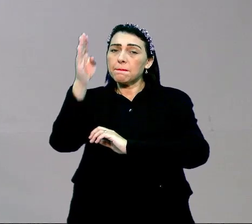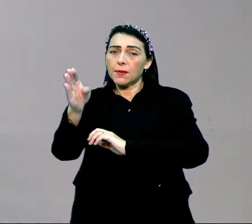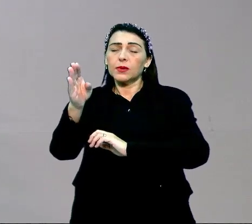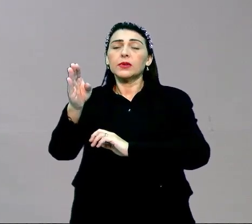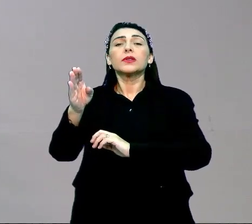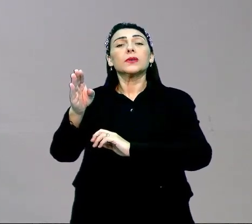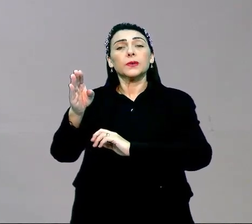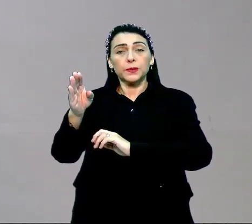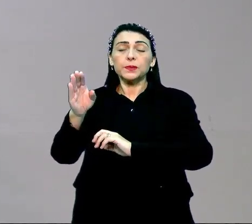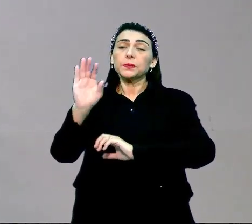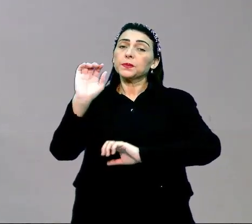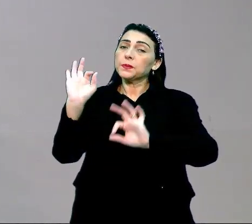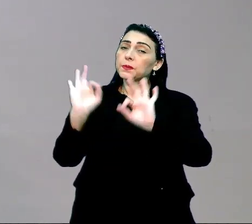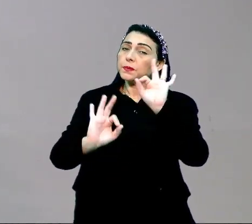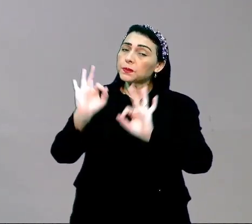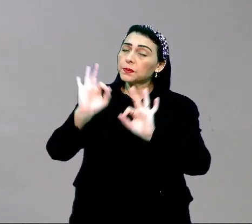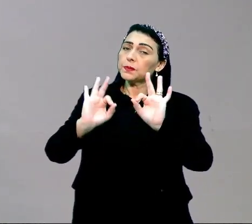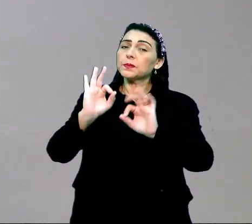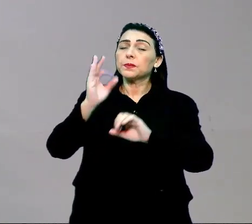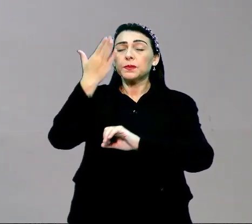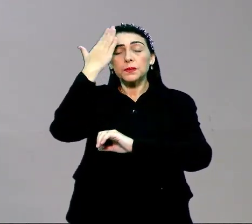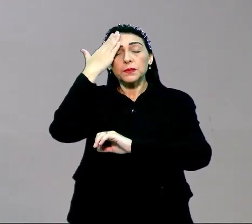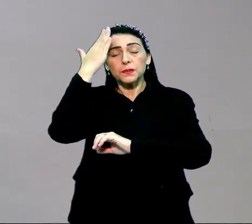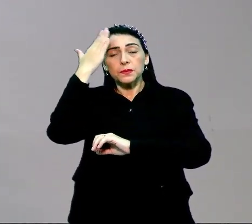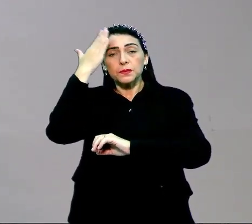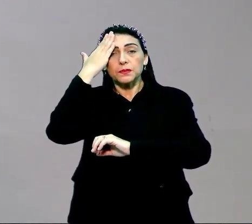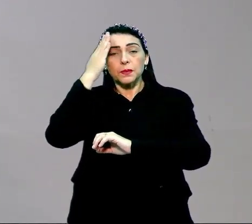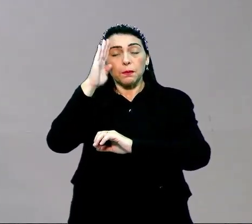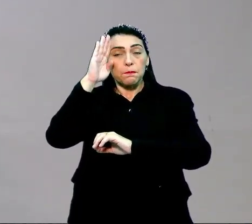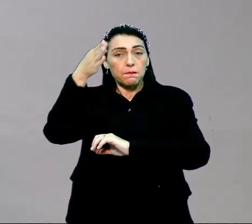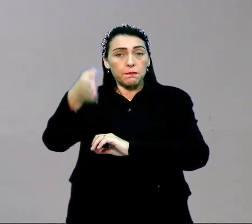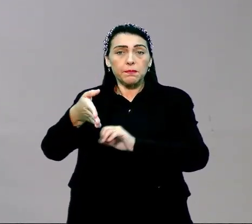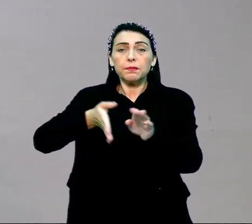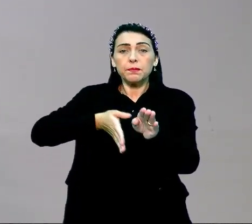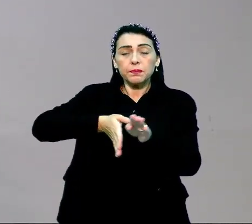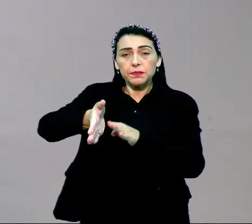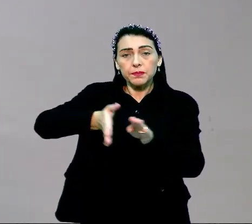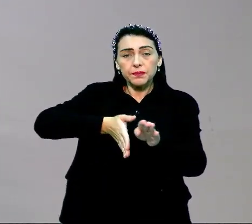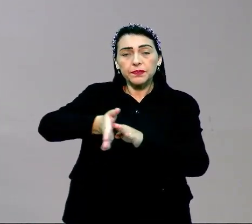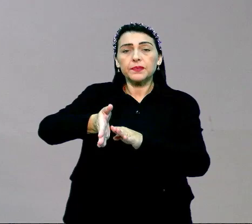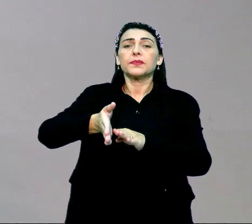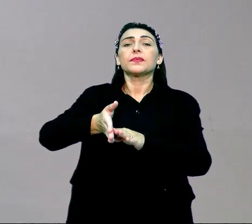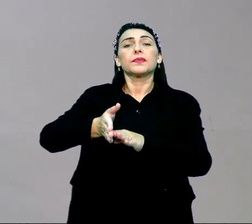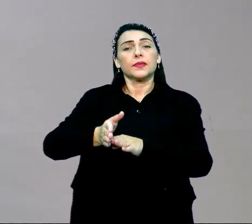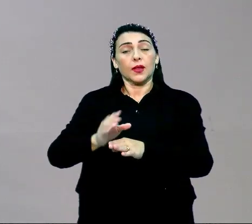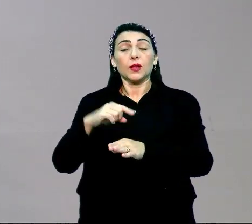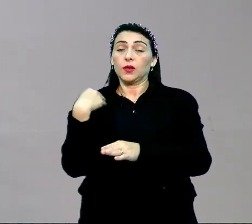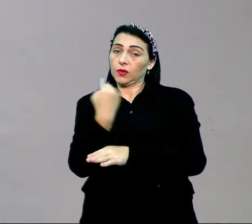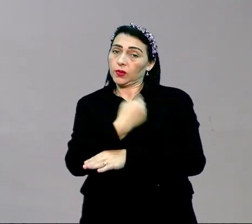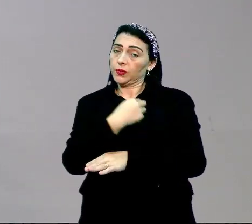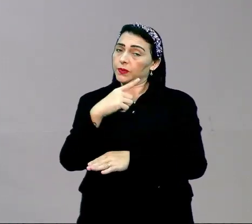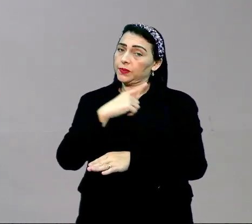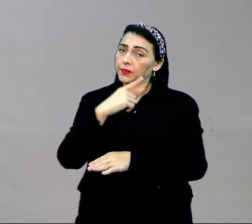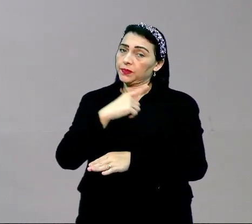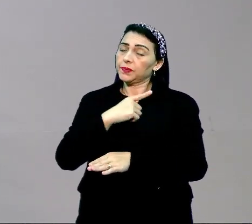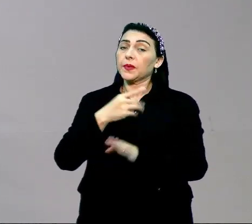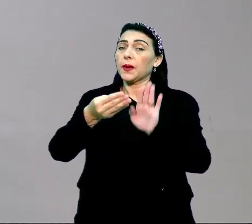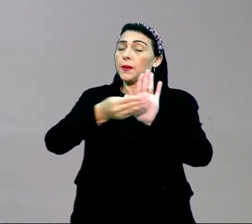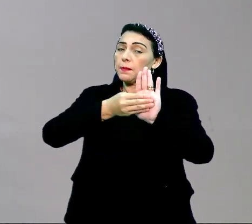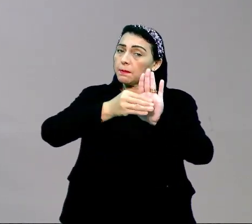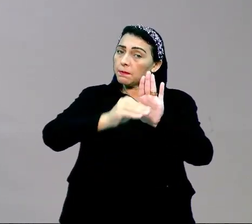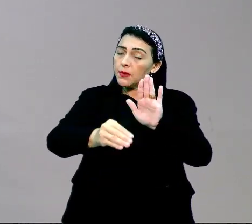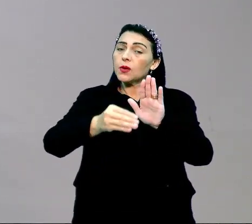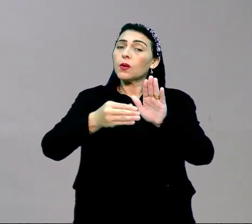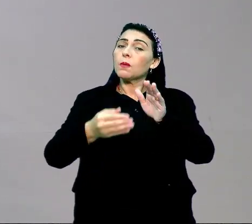crucial nessa construção do saber. Então, esse é o principal direcionamento dessa situação, em que a gente tem a mídia